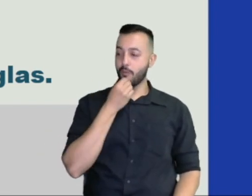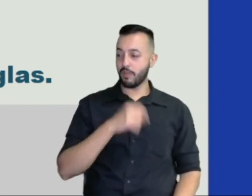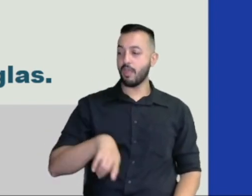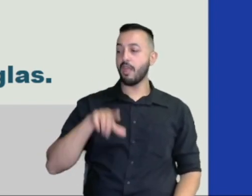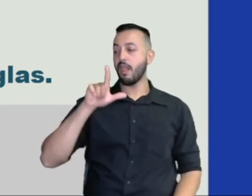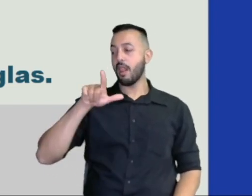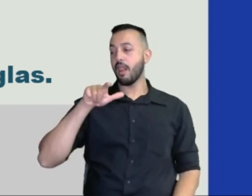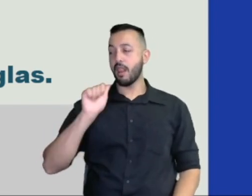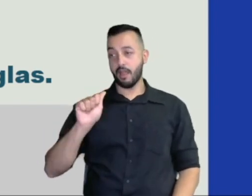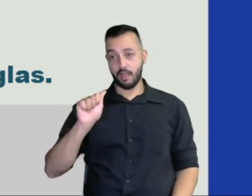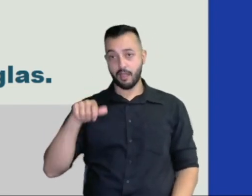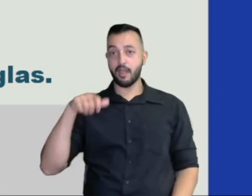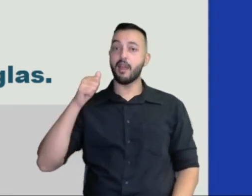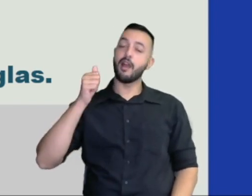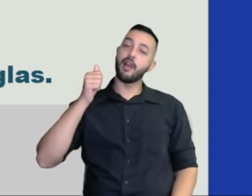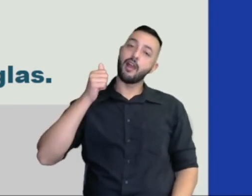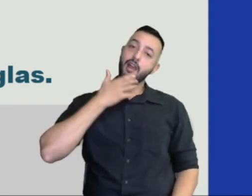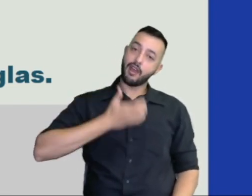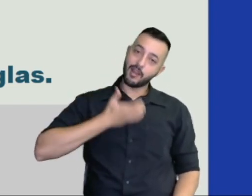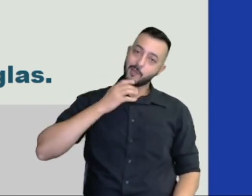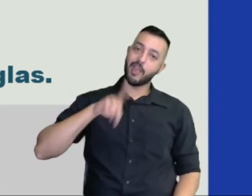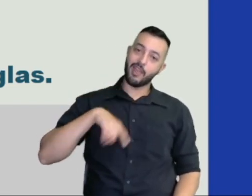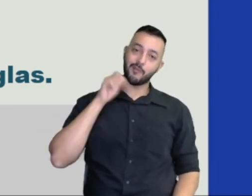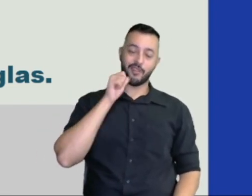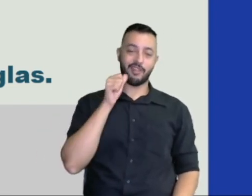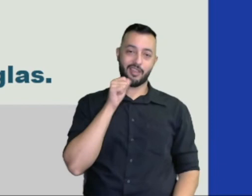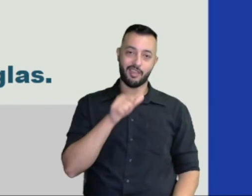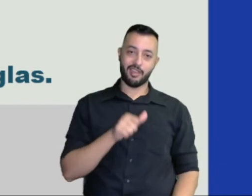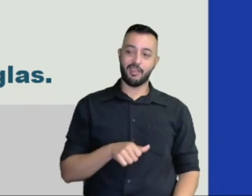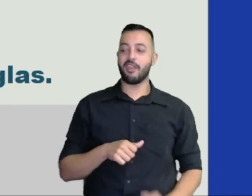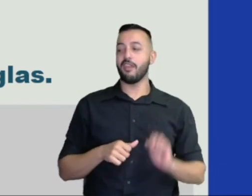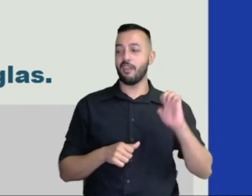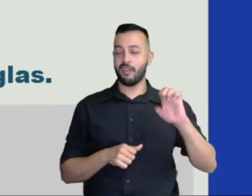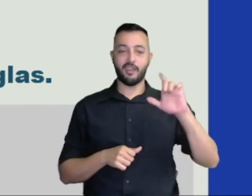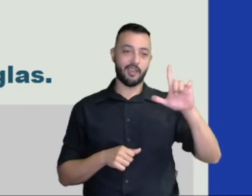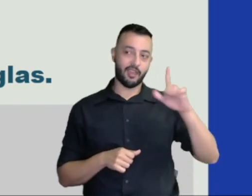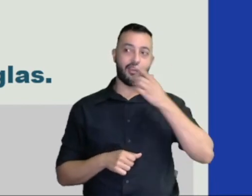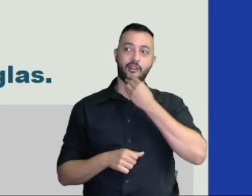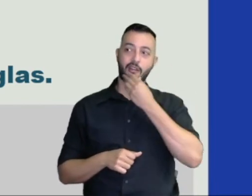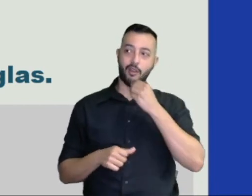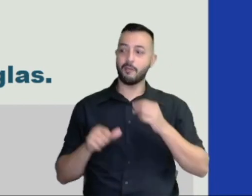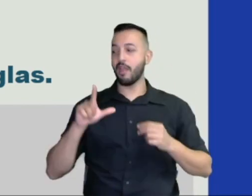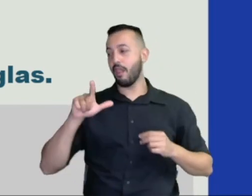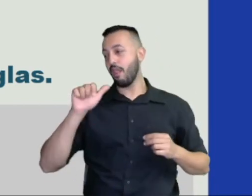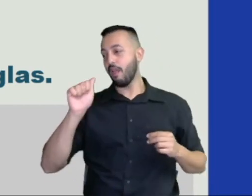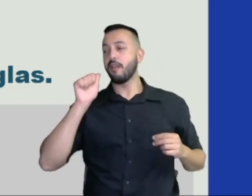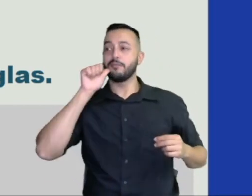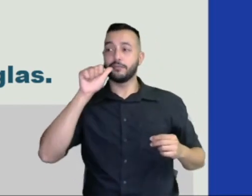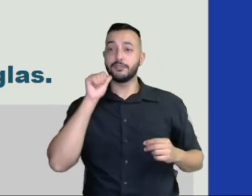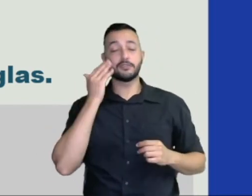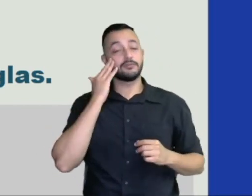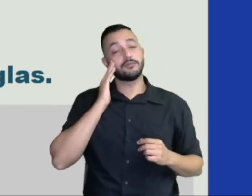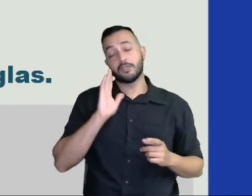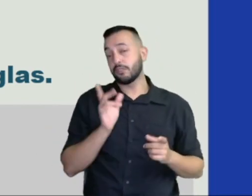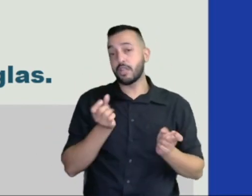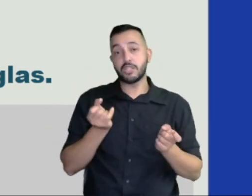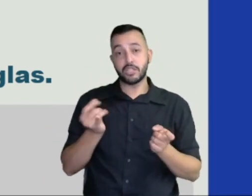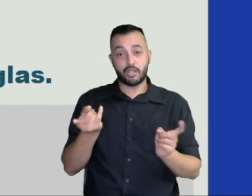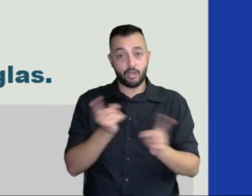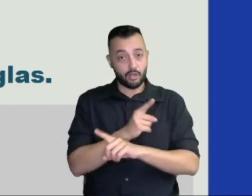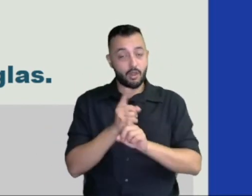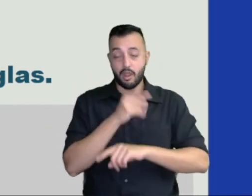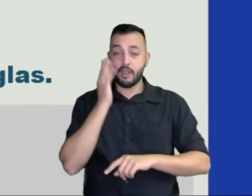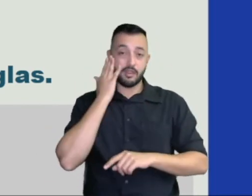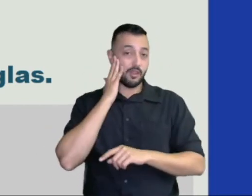estou falando de uma árabe mulher. Então, nesse caso, eu não posso trocar os artigos, porque senão eu não vou saber, né,